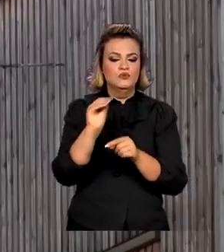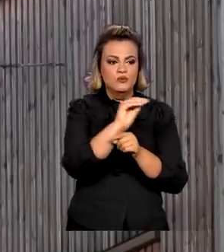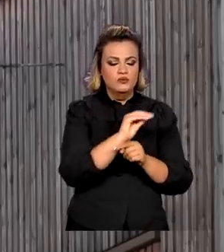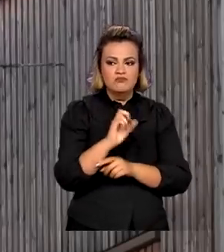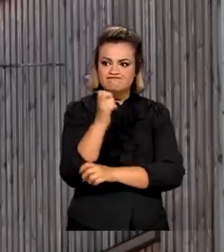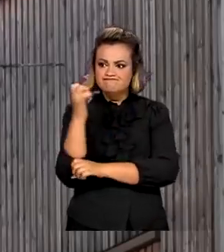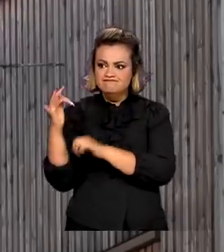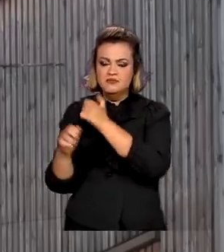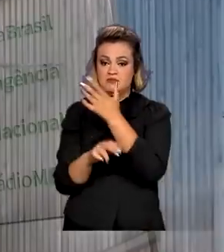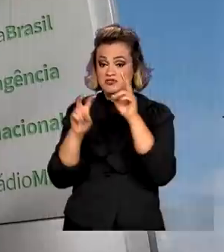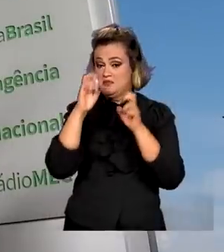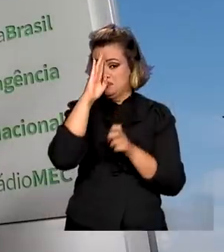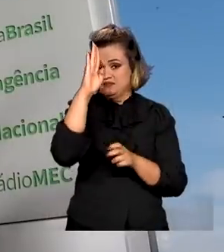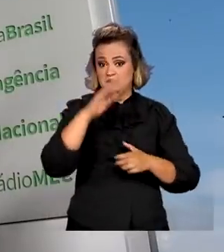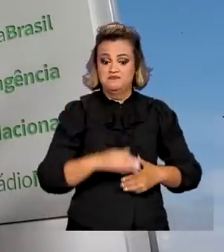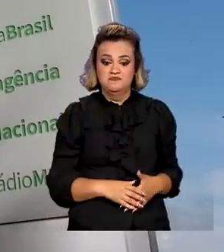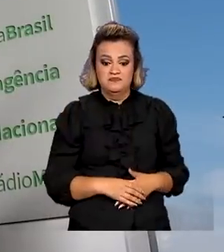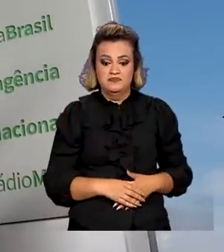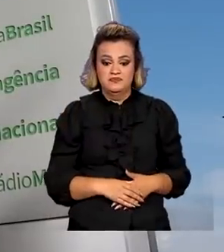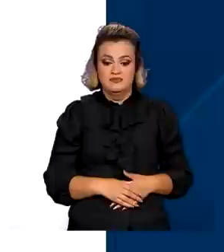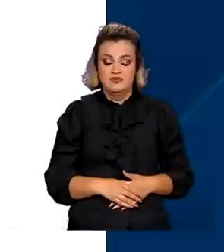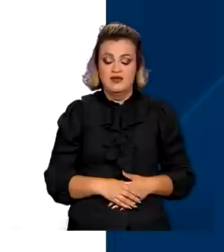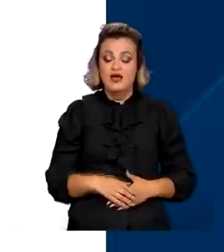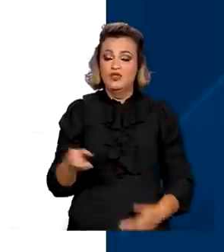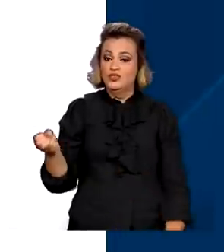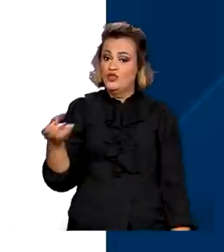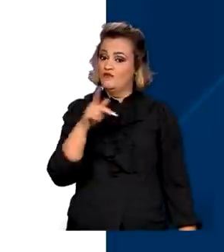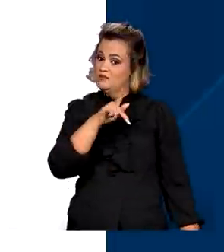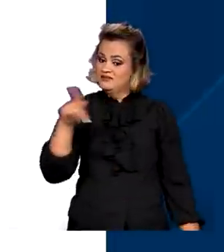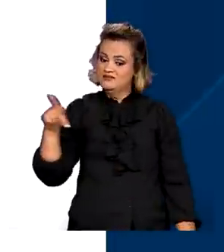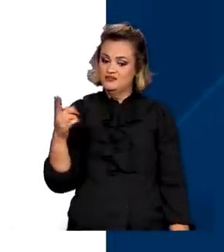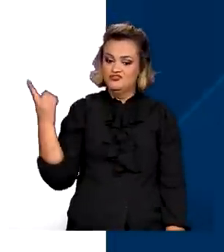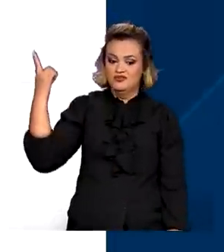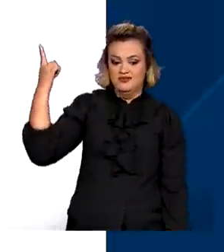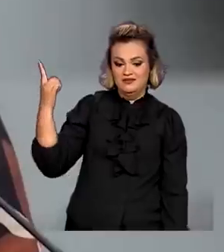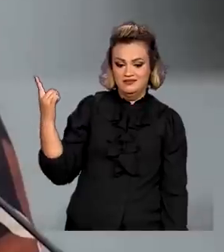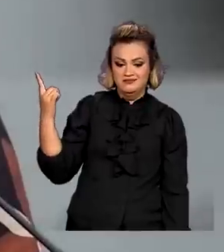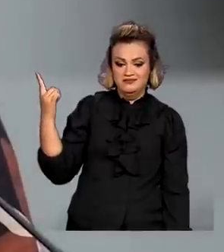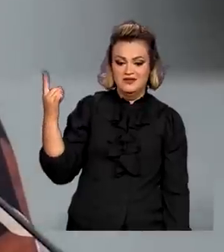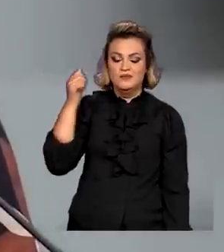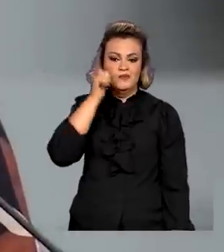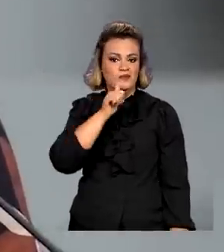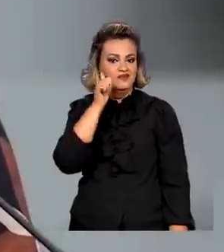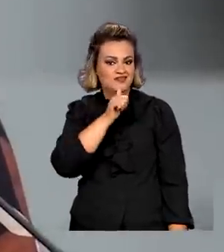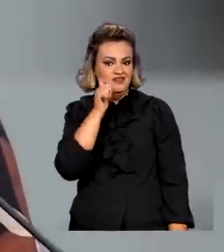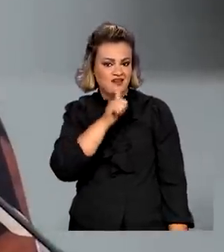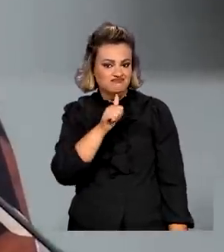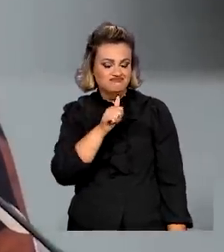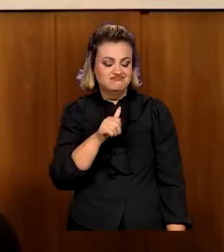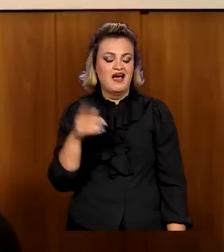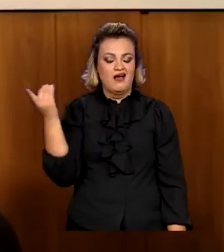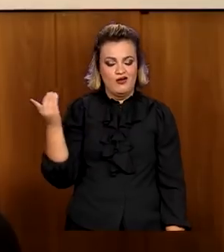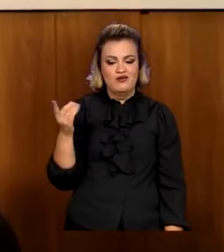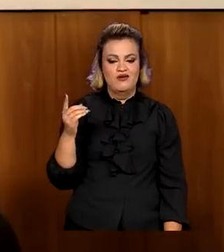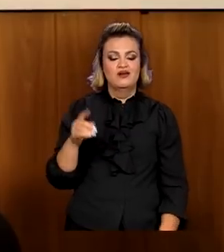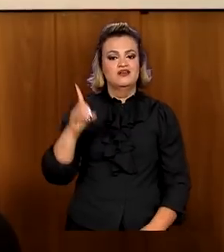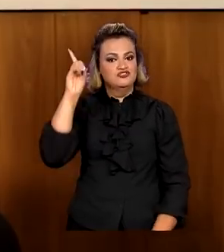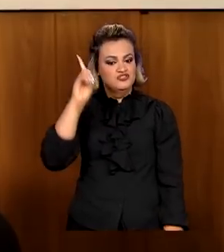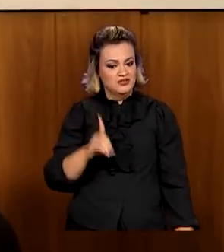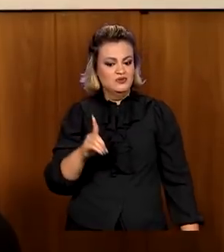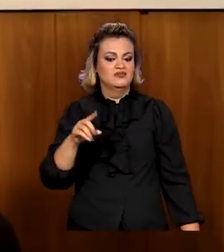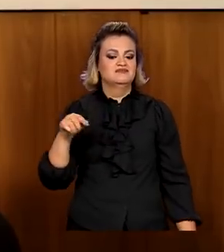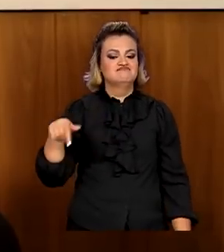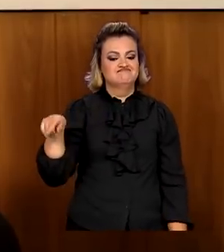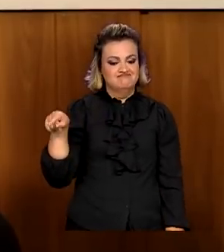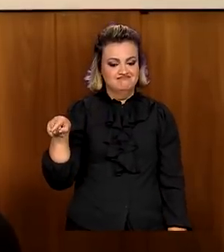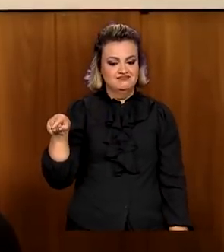meio ambiente. Nova gestão na EBC. Decreto presidencial altera a diretoria da empresa de comunicação